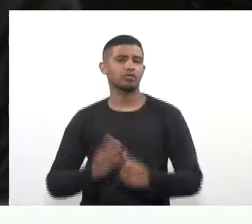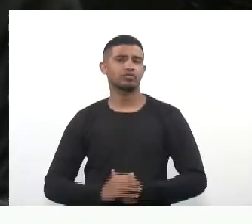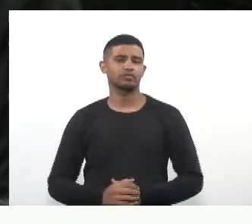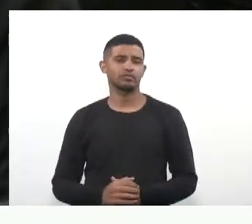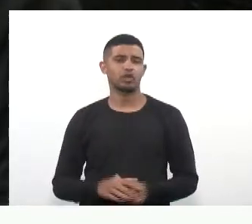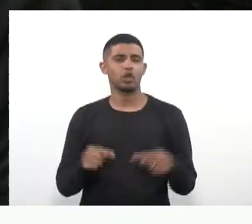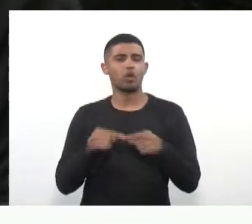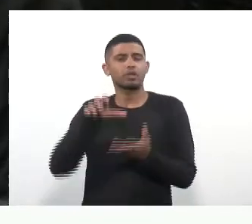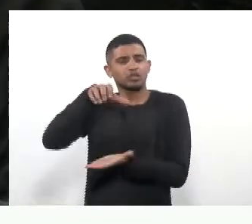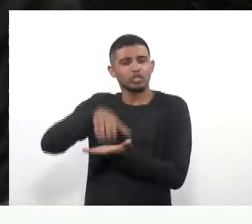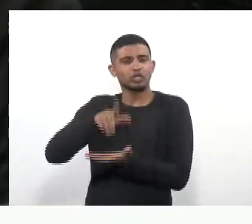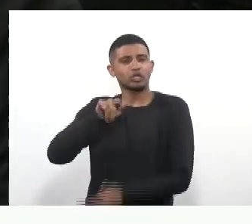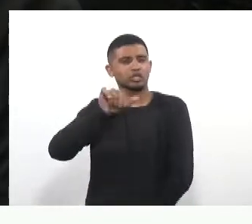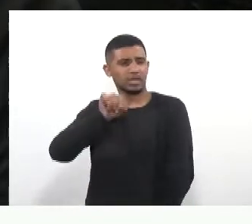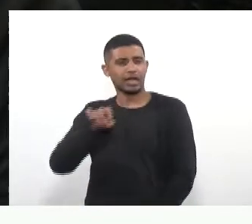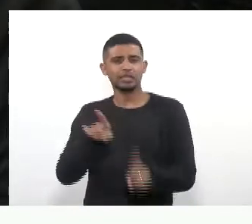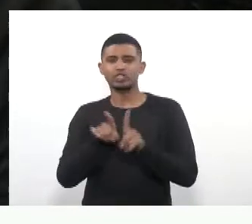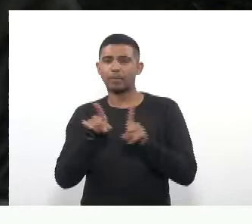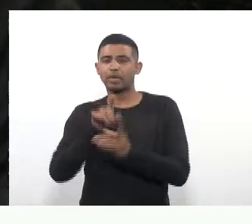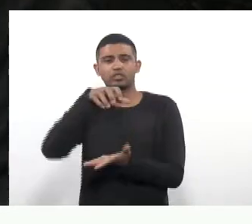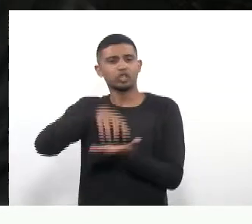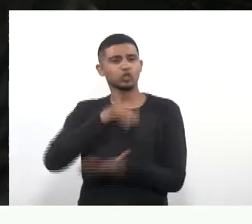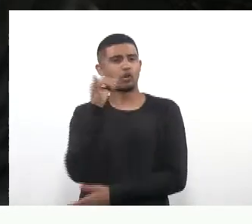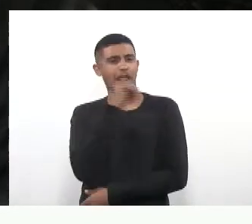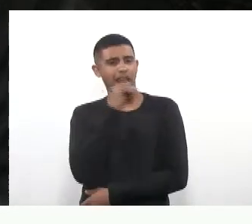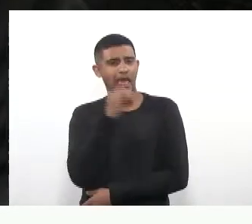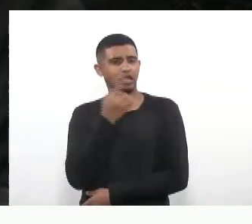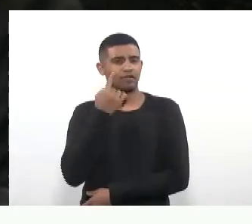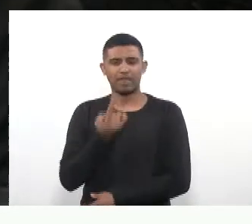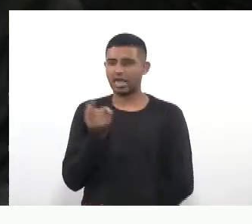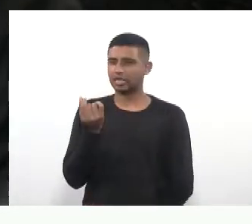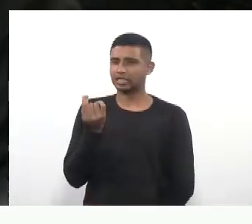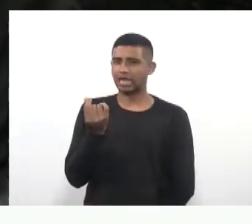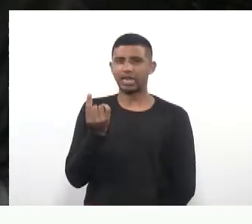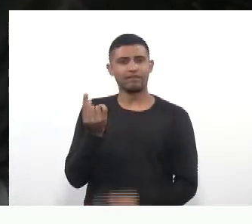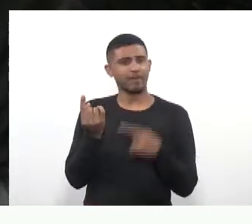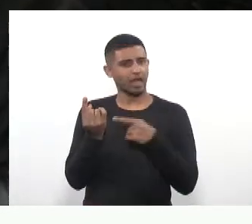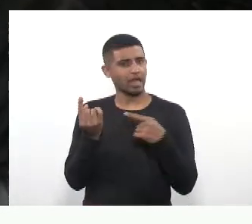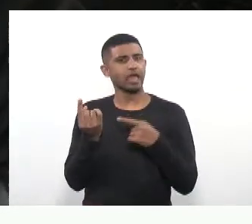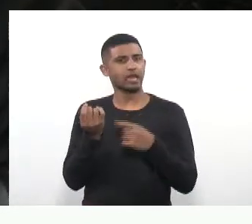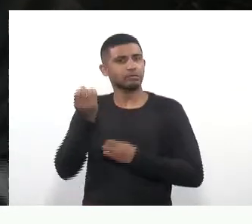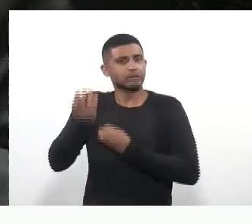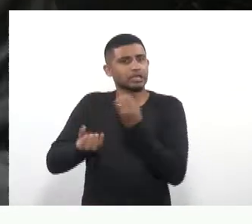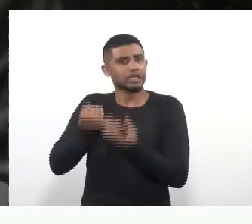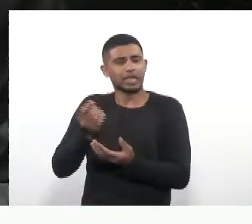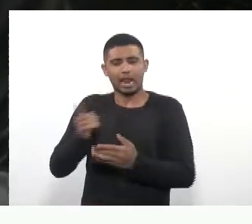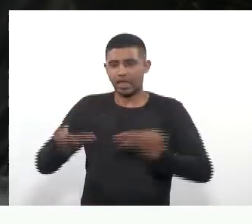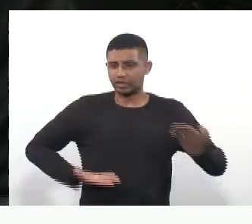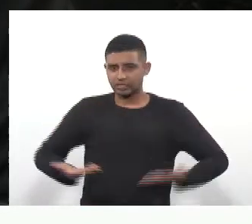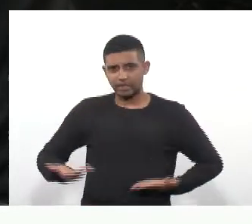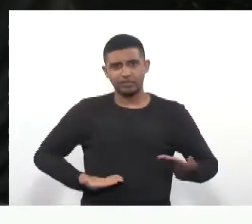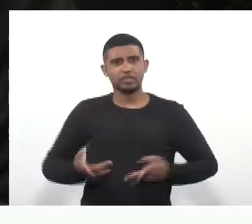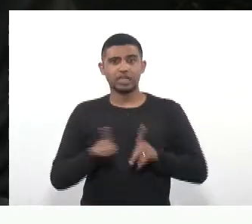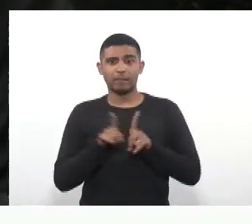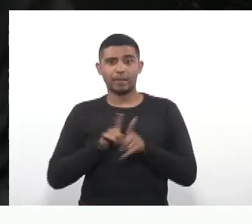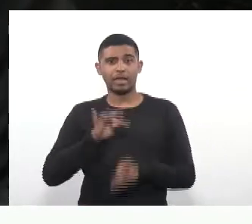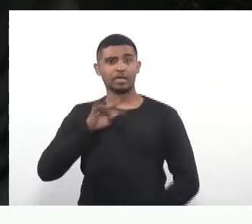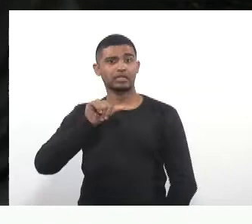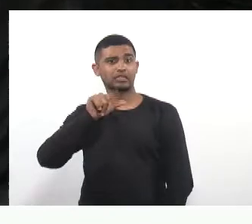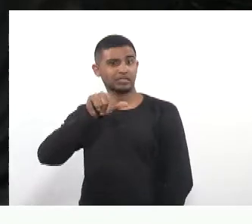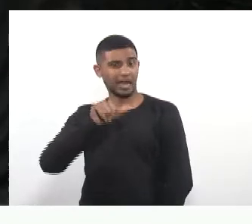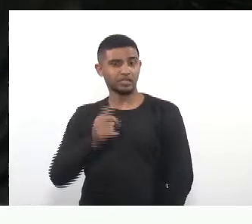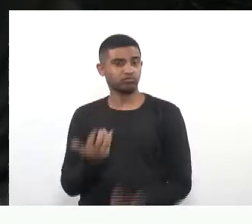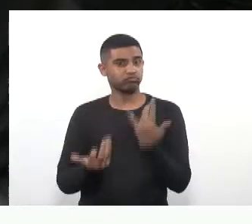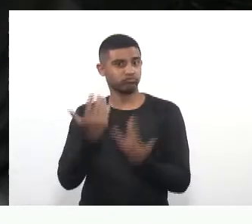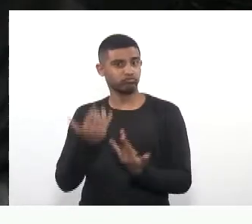no setor de gás, no próprio setor elétrico, que é a tarifa por disponibilidade do serviço, como a própria taxa de incêndio. Por